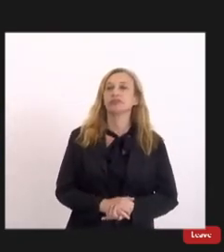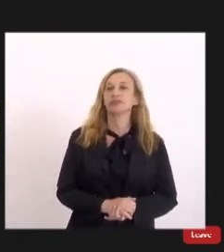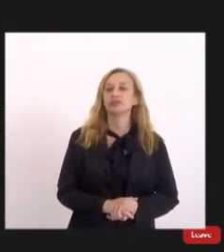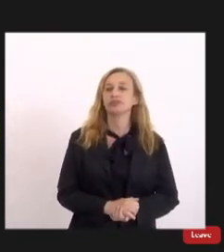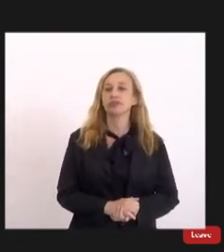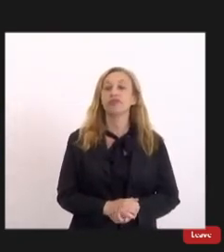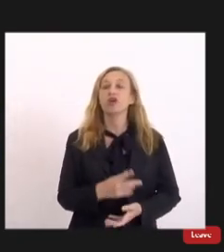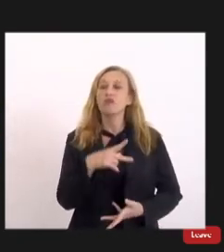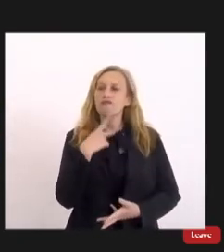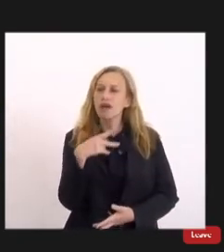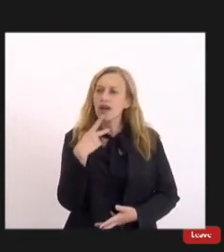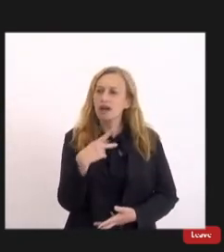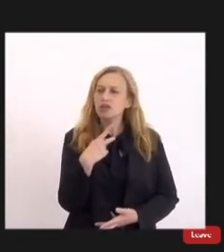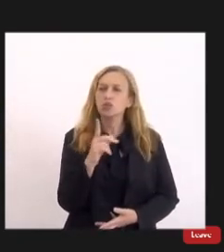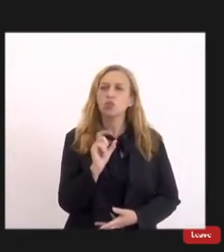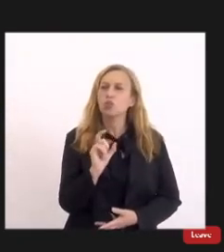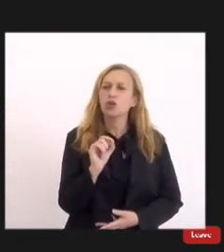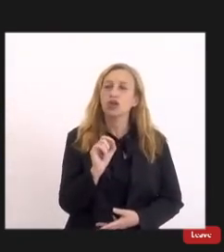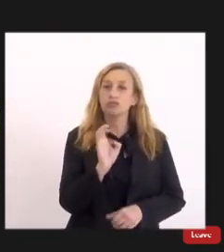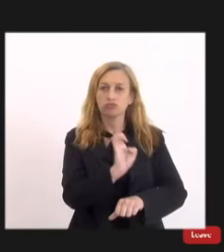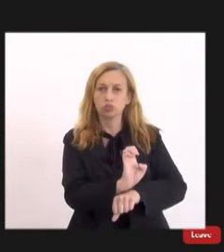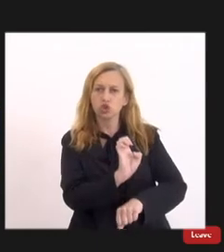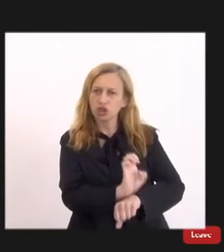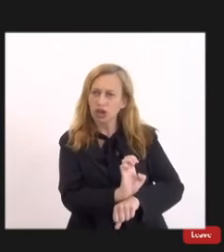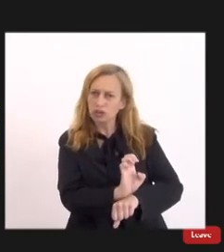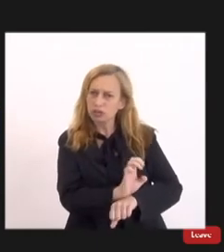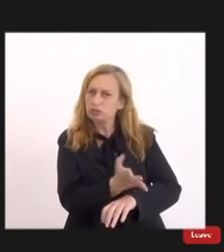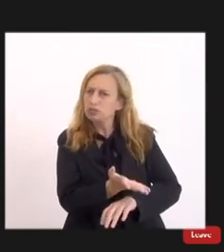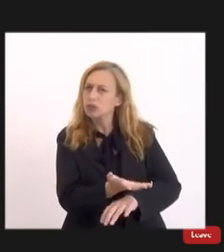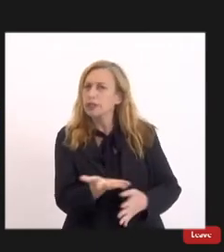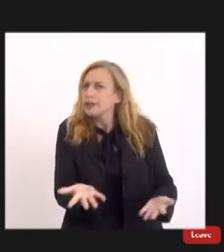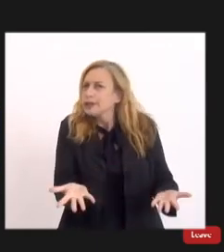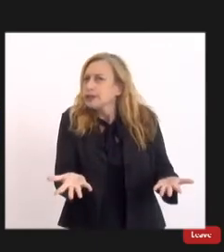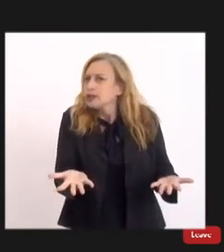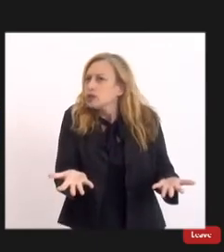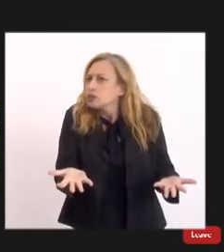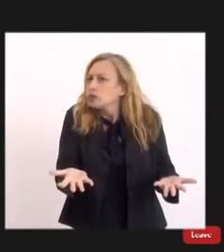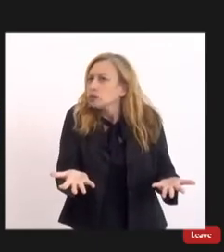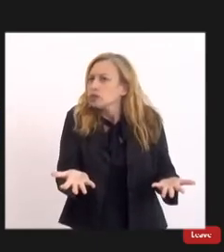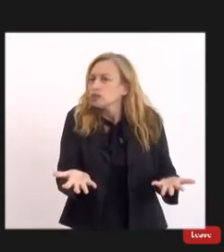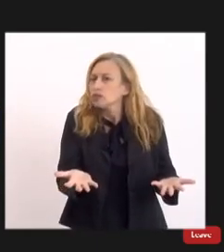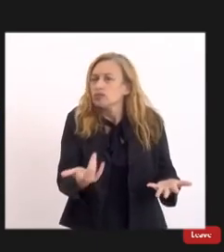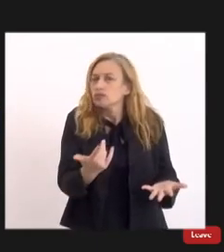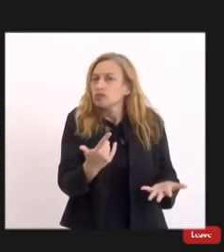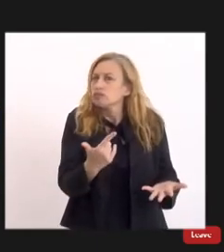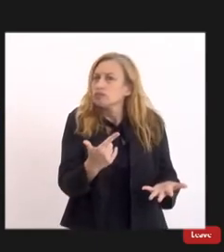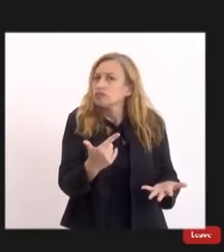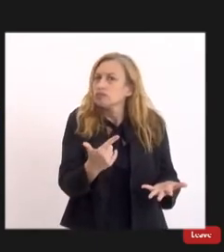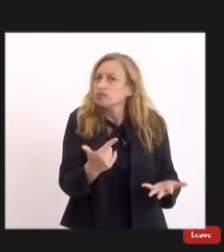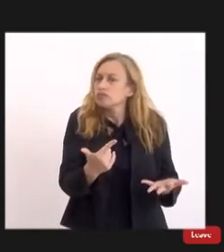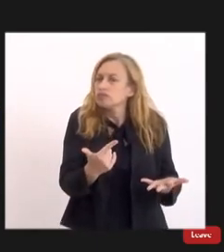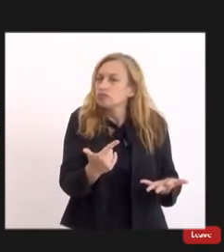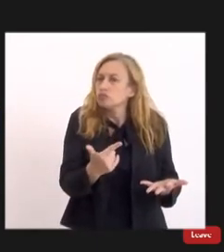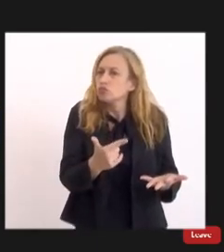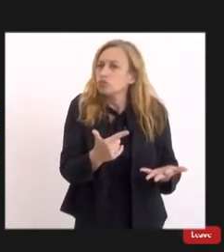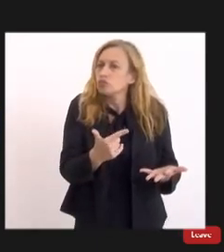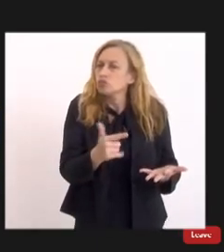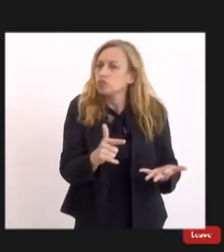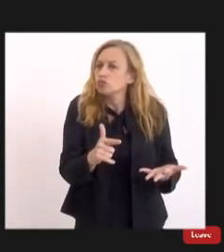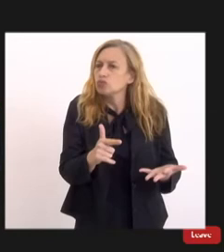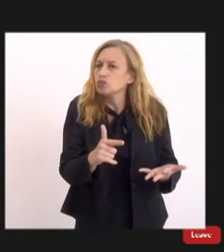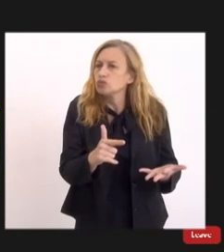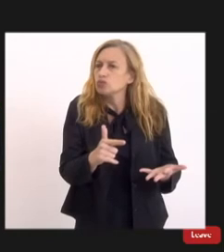A gente está falando, né, de um estado que não atinge, né, não atinge o